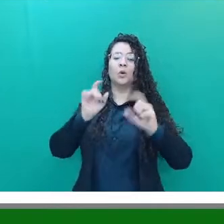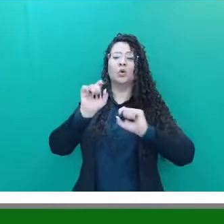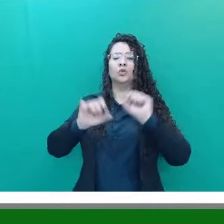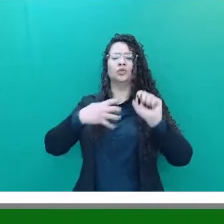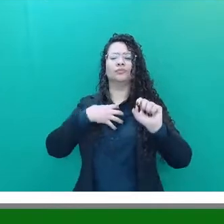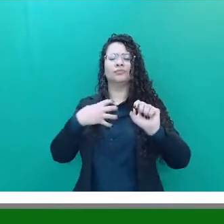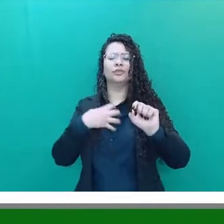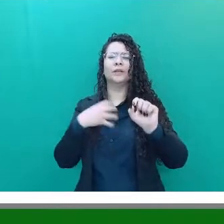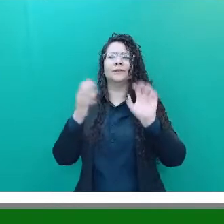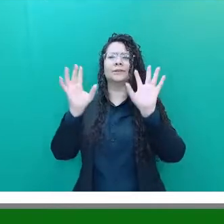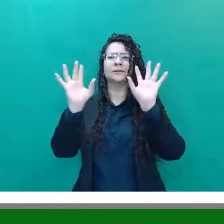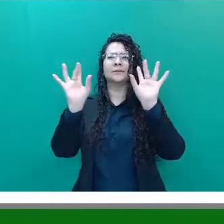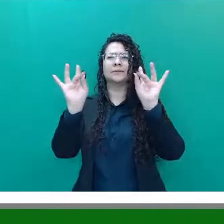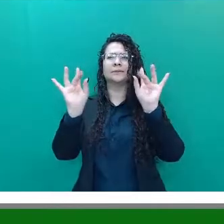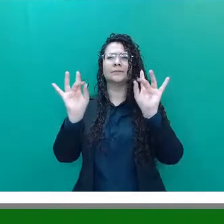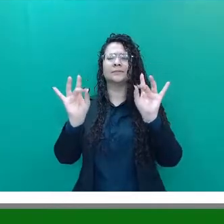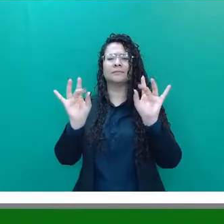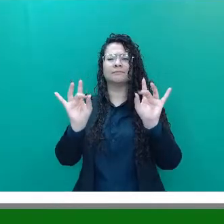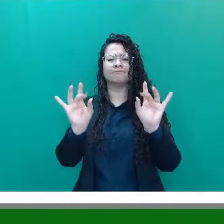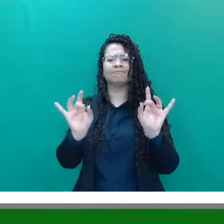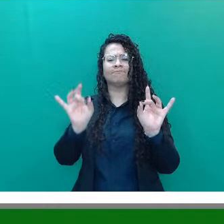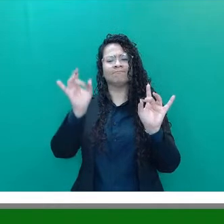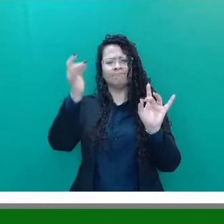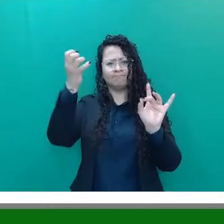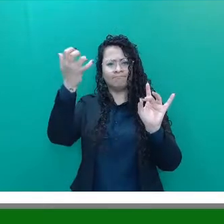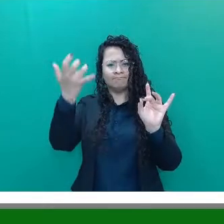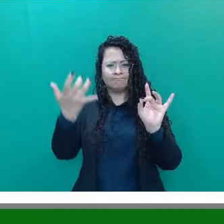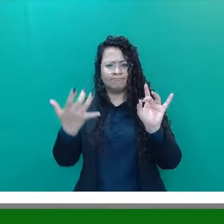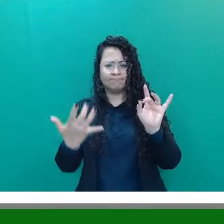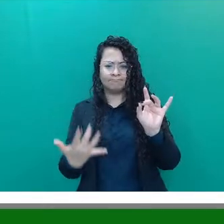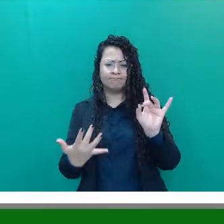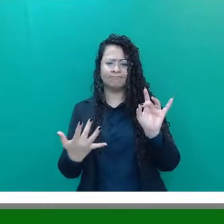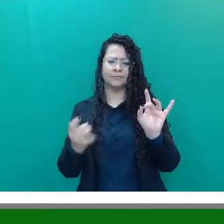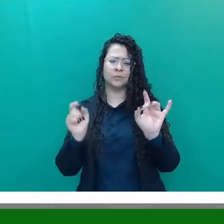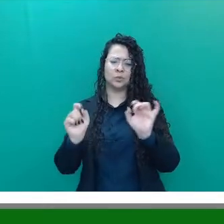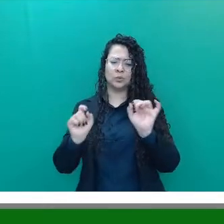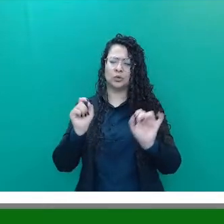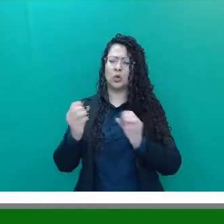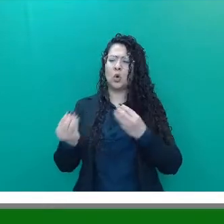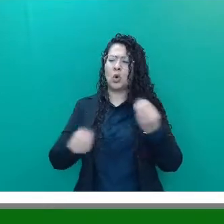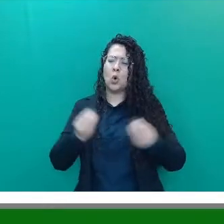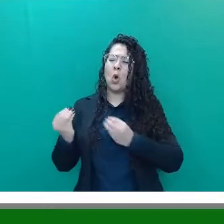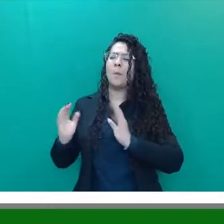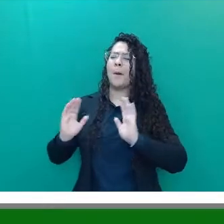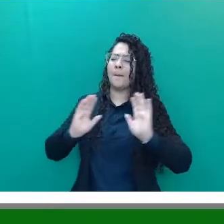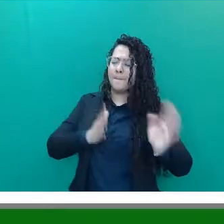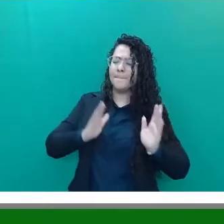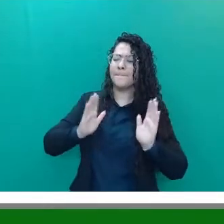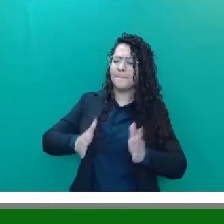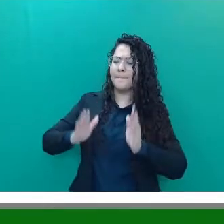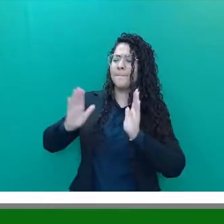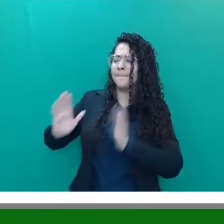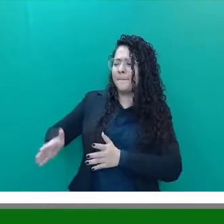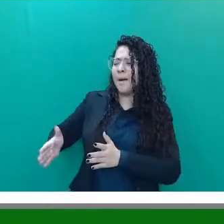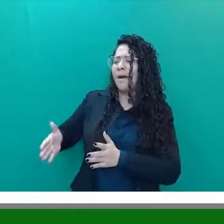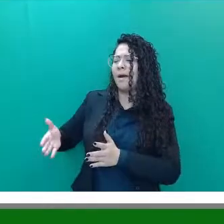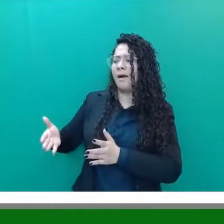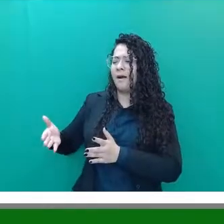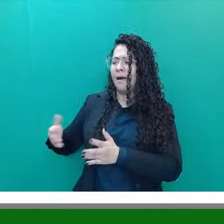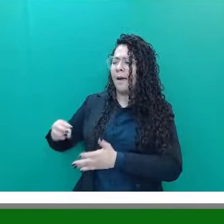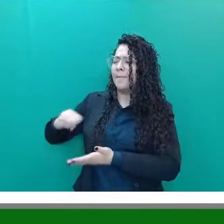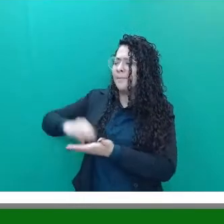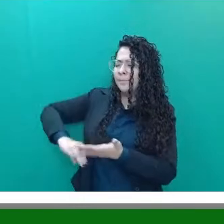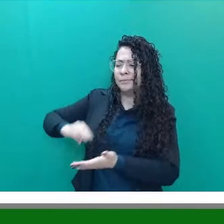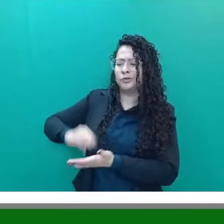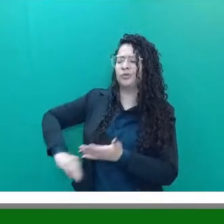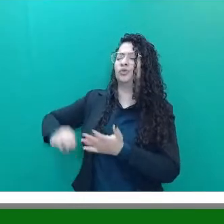todo o processo, né? Tanto da revisão sistemática, quanto do projeto piloto,